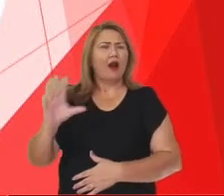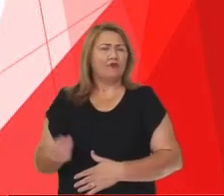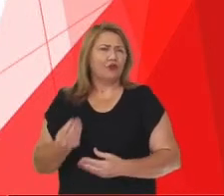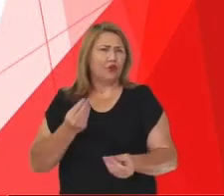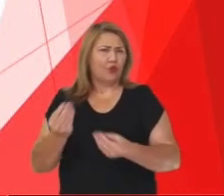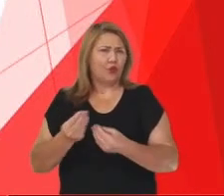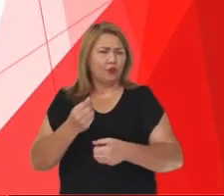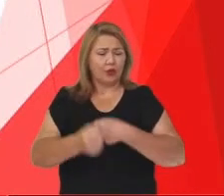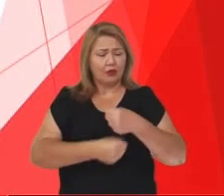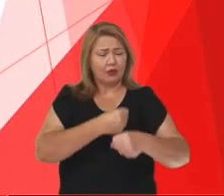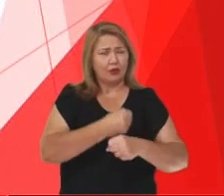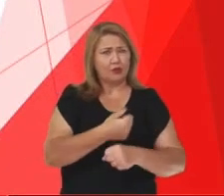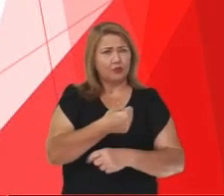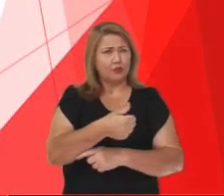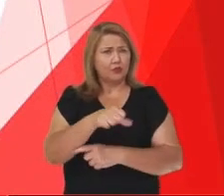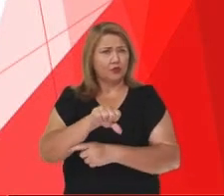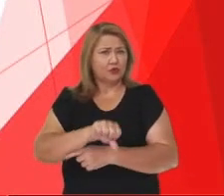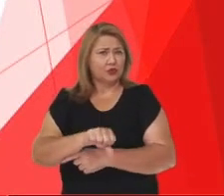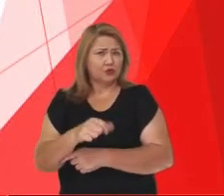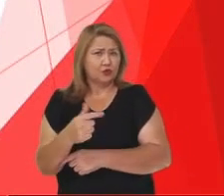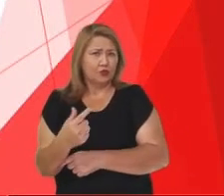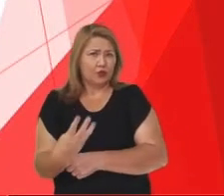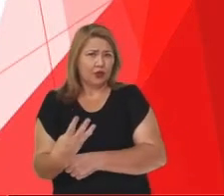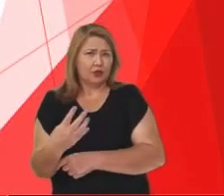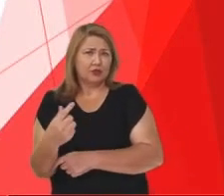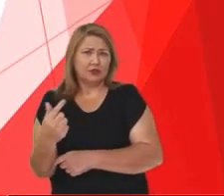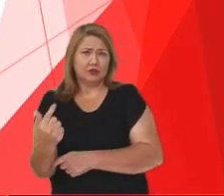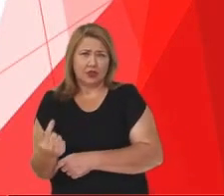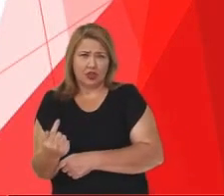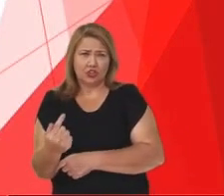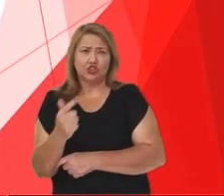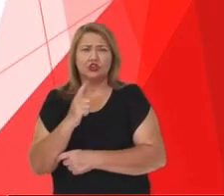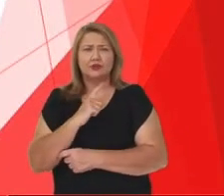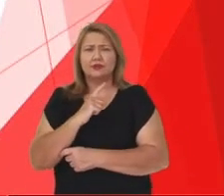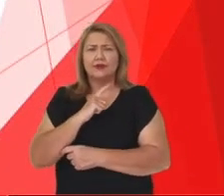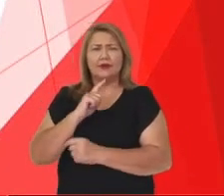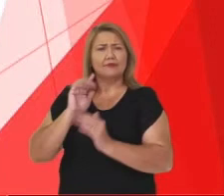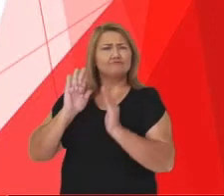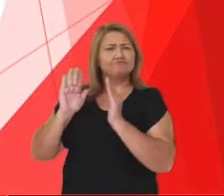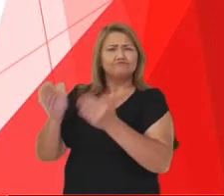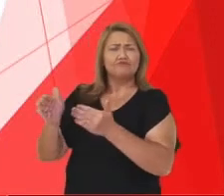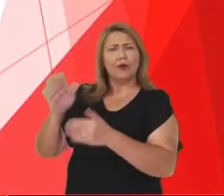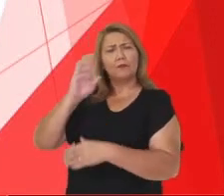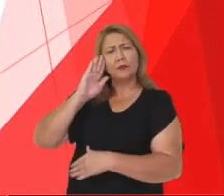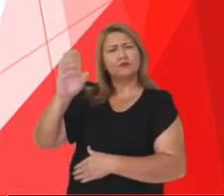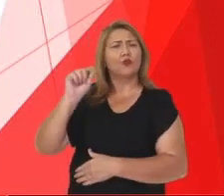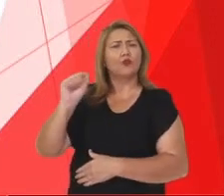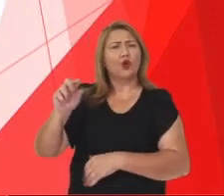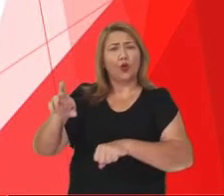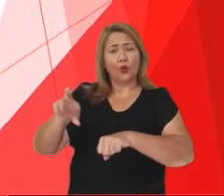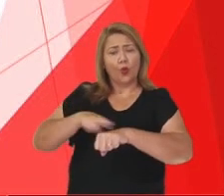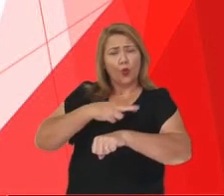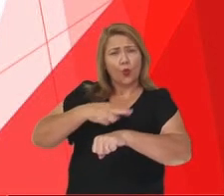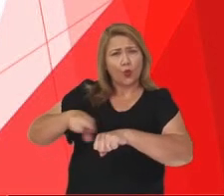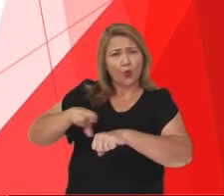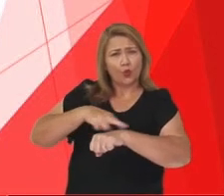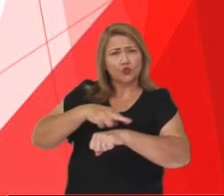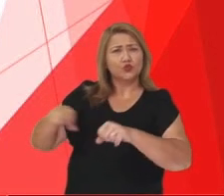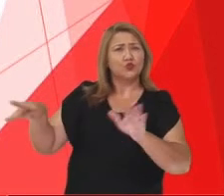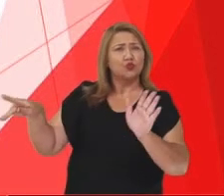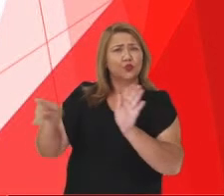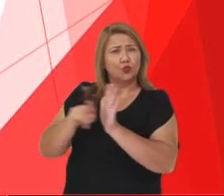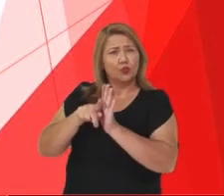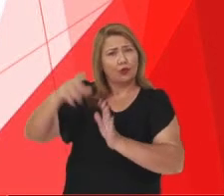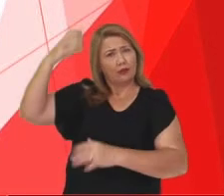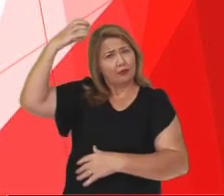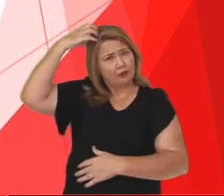em 1947, onde nós temos aí em destaque, né, as áreas de roxo, que pertencia ao